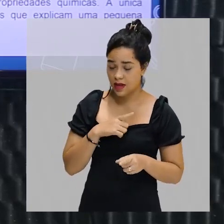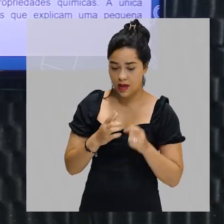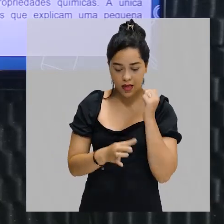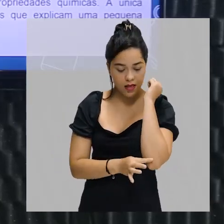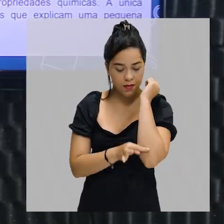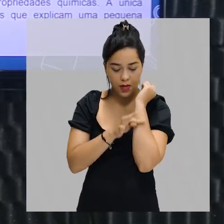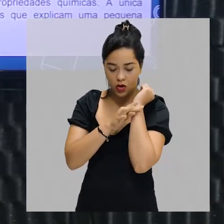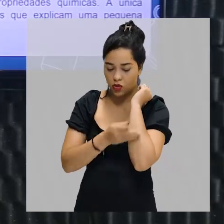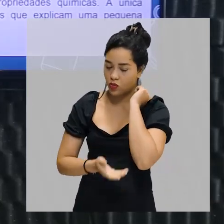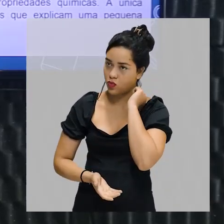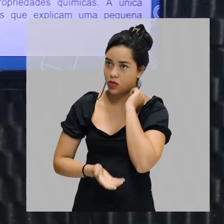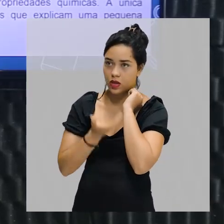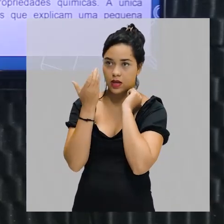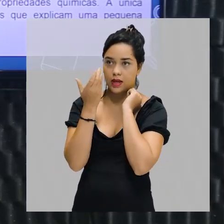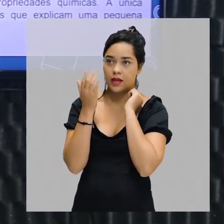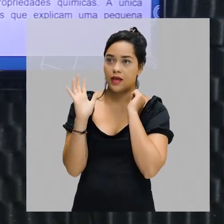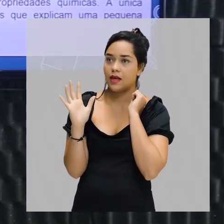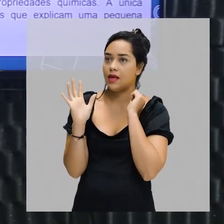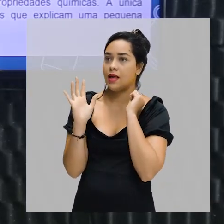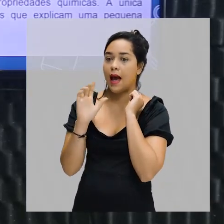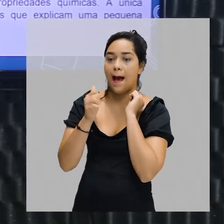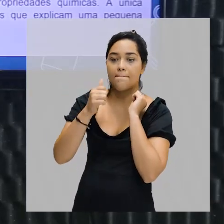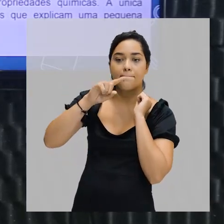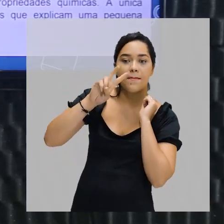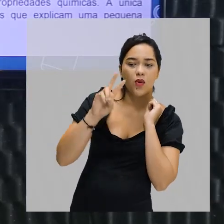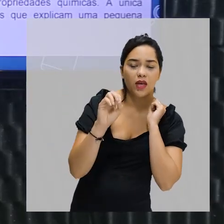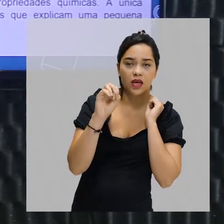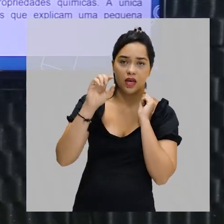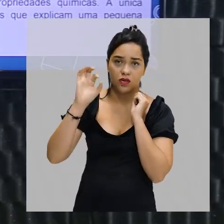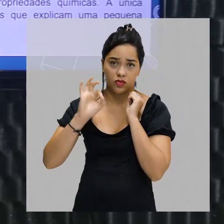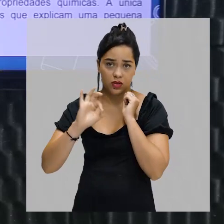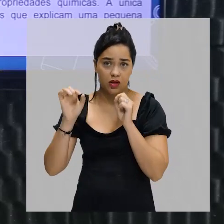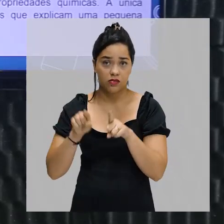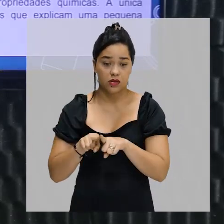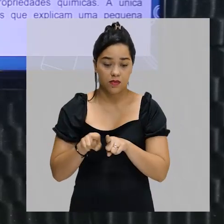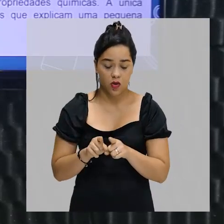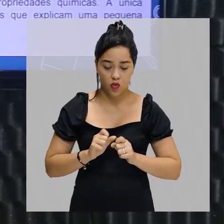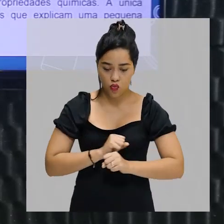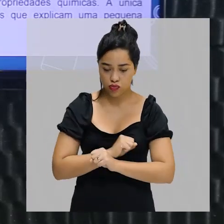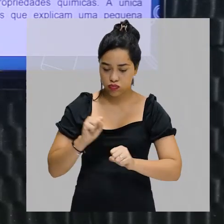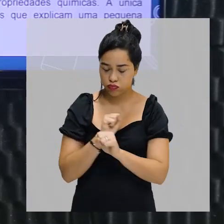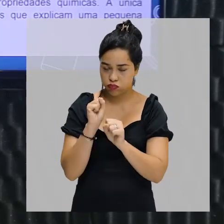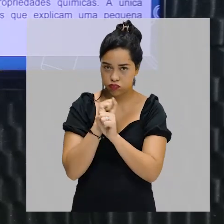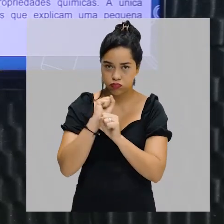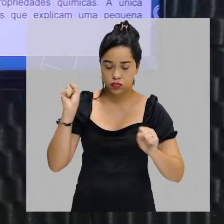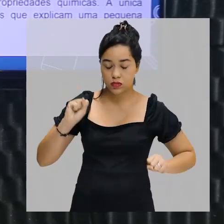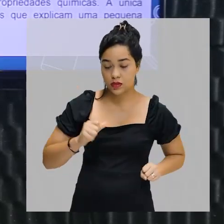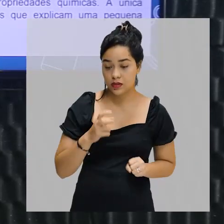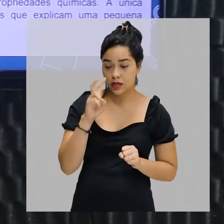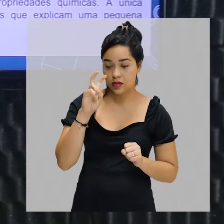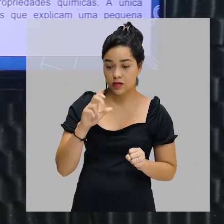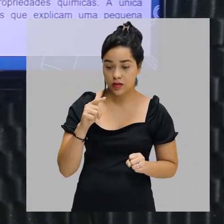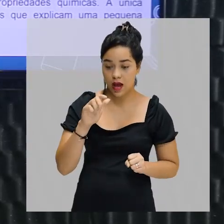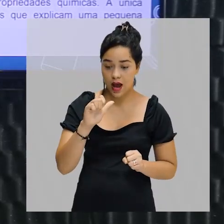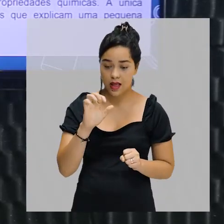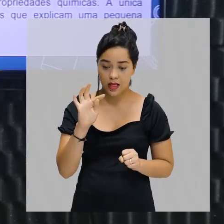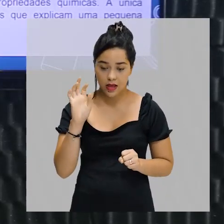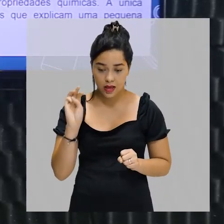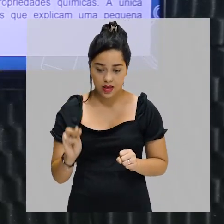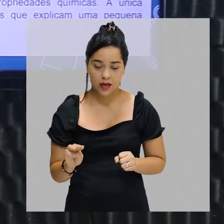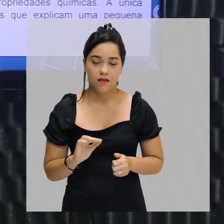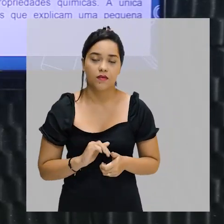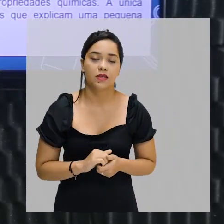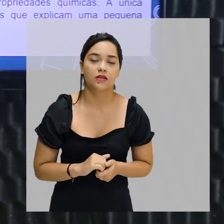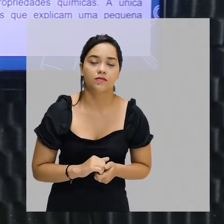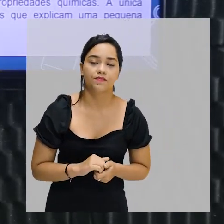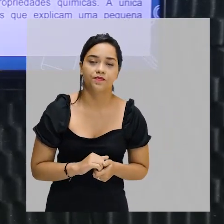temperaturas aí que chegam a 1500 graus Celsius e uma pressão muito grande, né? Uma pressão de 157 atm, tá